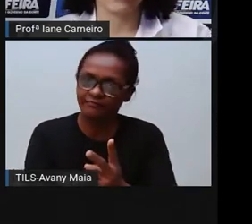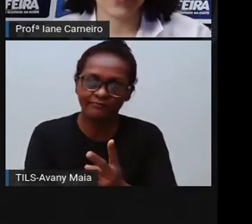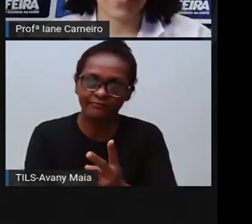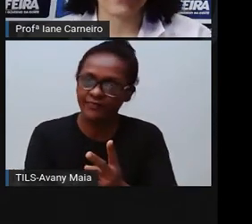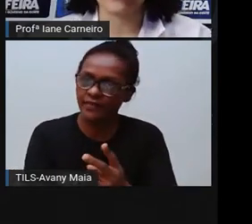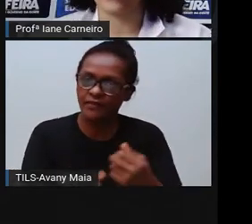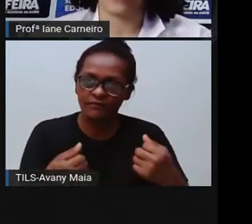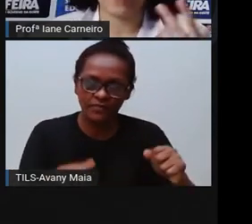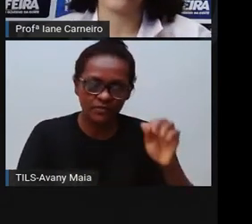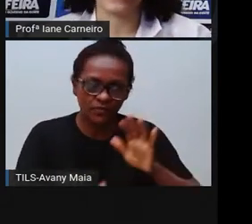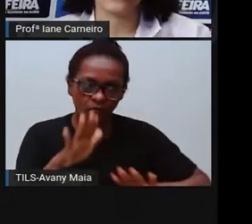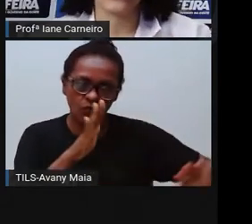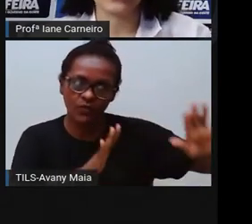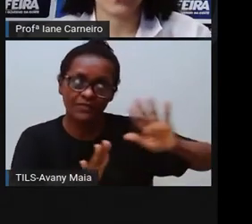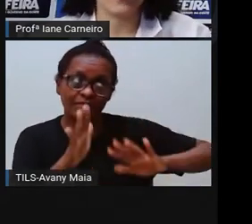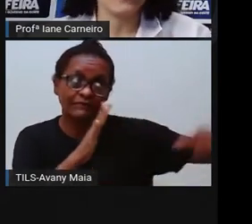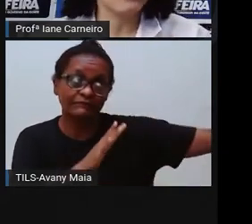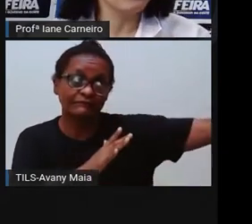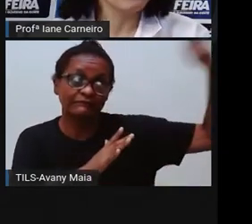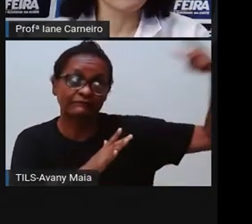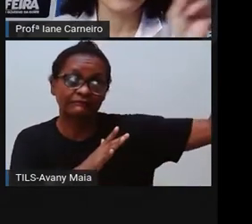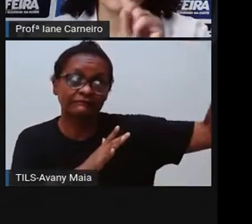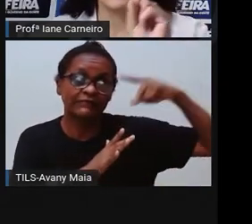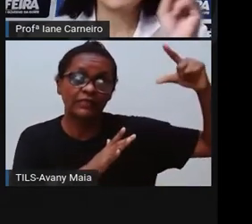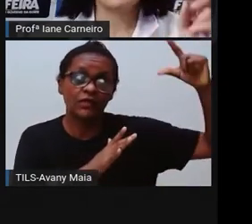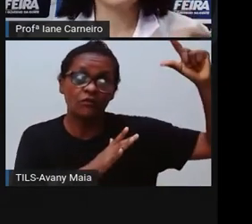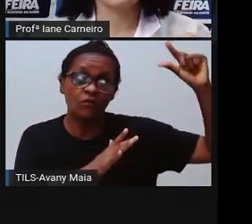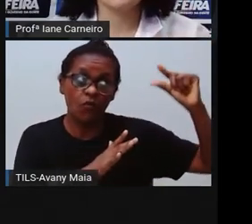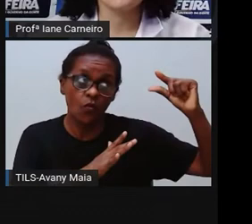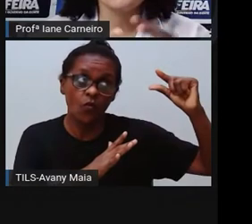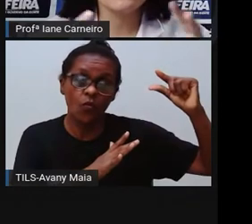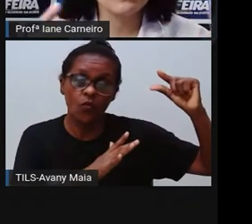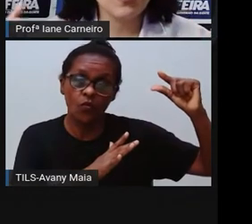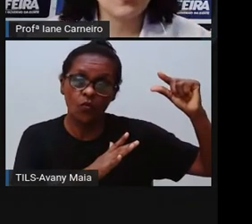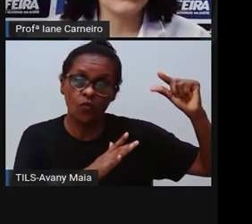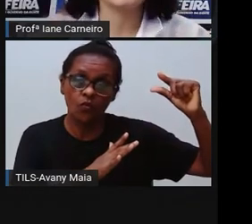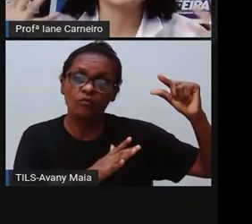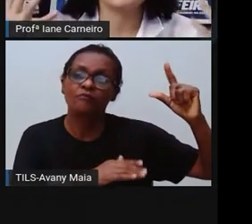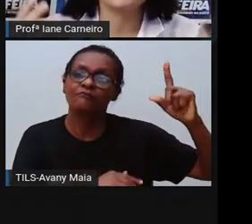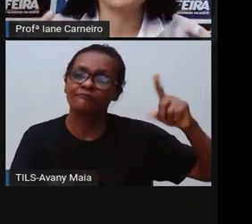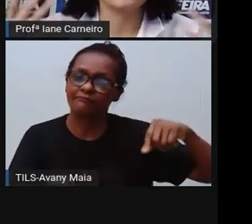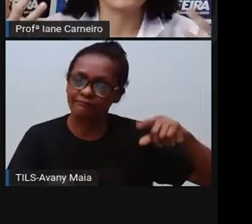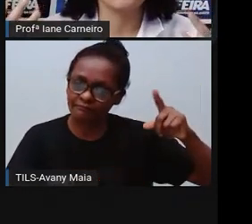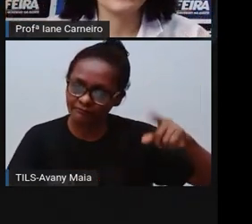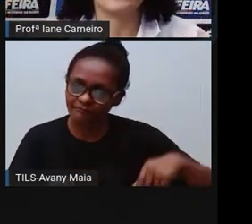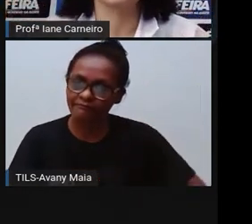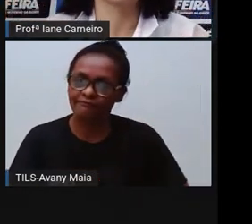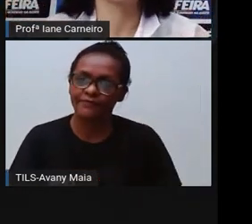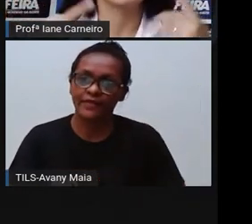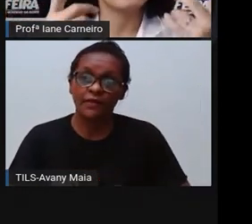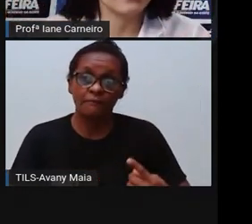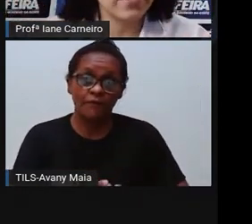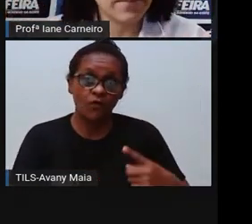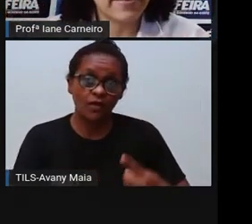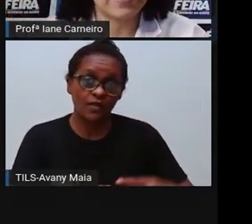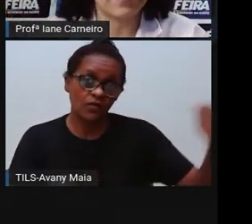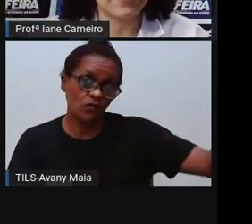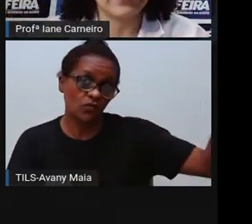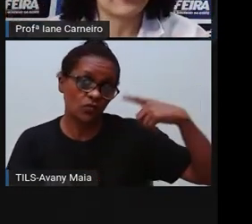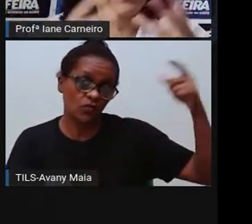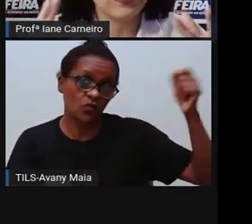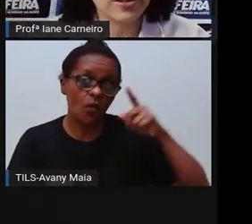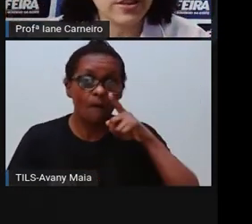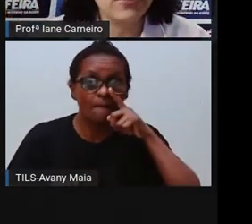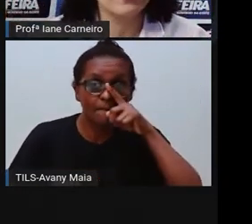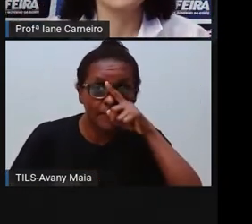que tomar cuidado com o sol? Não, todos nós precisamos ter cuidado com o sol, até os animais, você sabia?